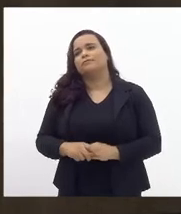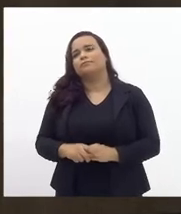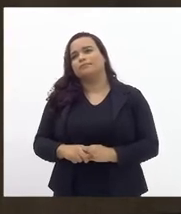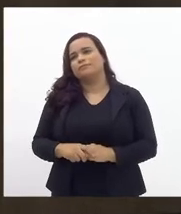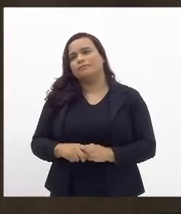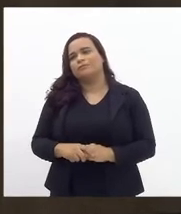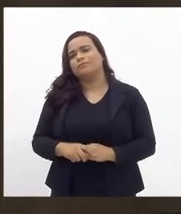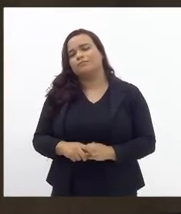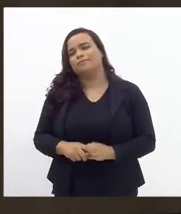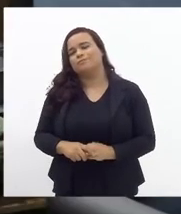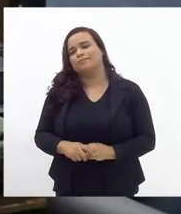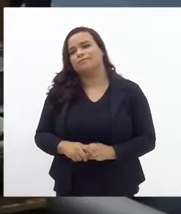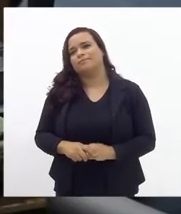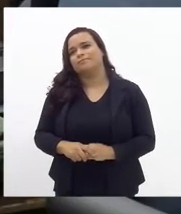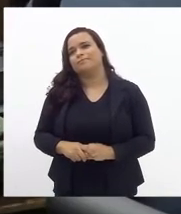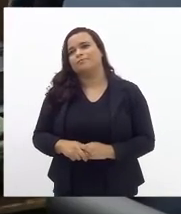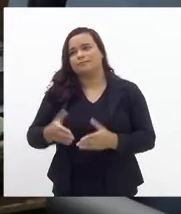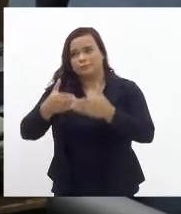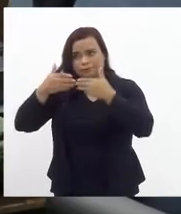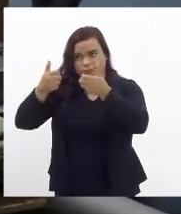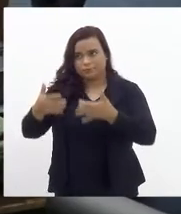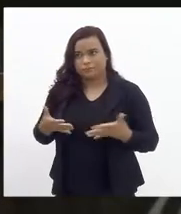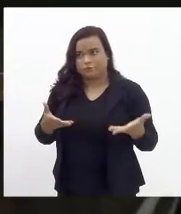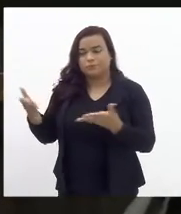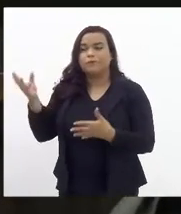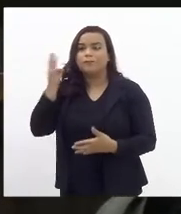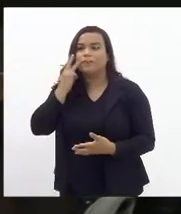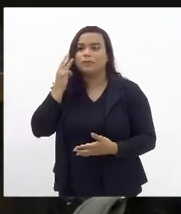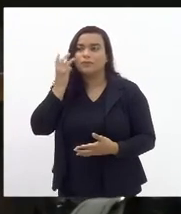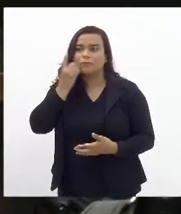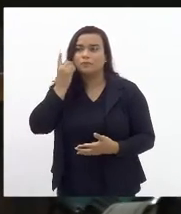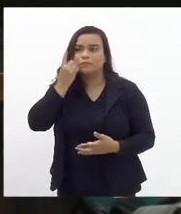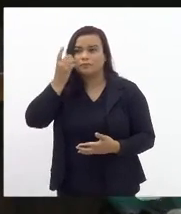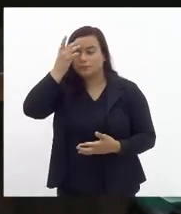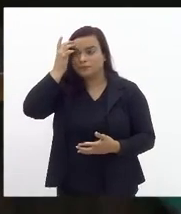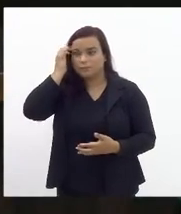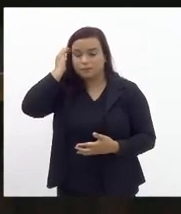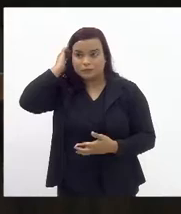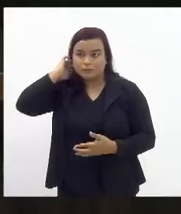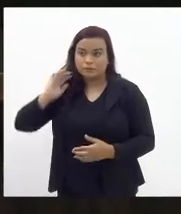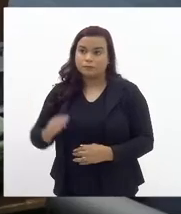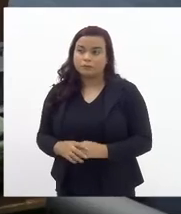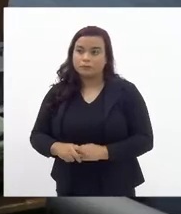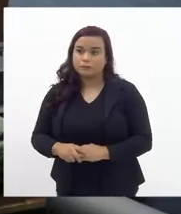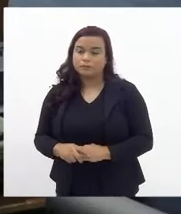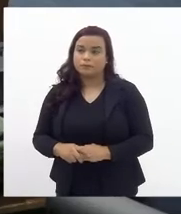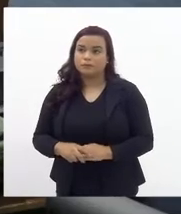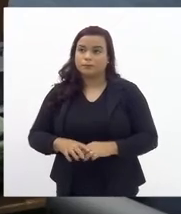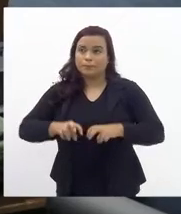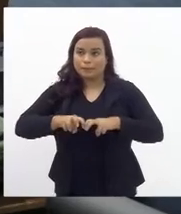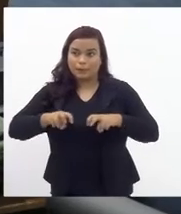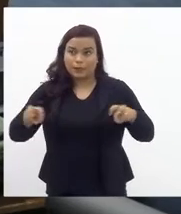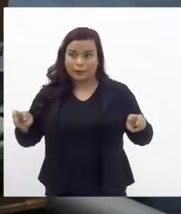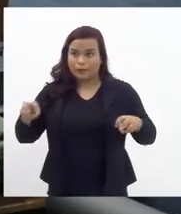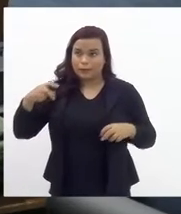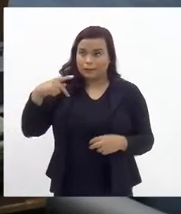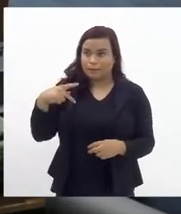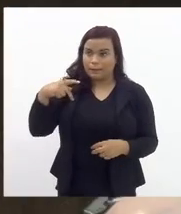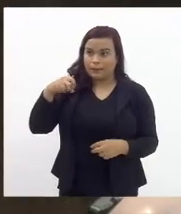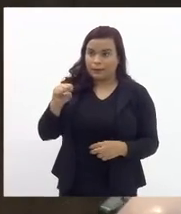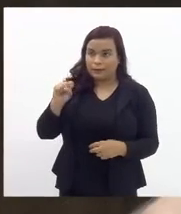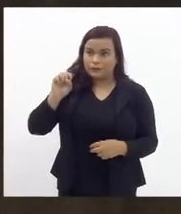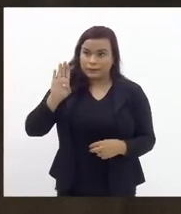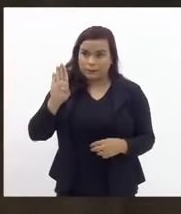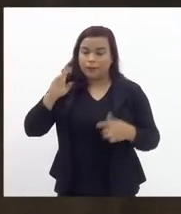nossa companheira. Questão de ordem. Questão de ordem, deputado Valdeque Carneiro. A bancada do PSB vai